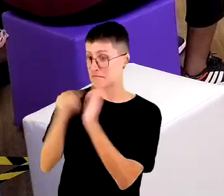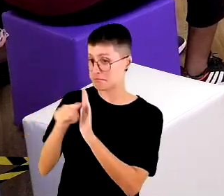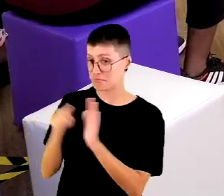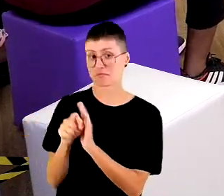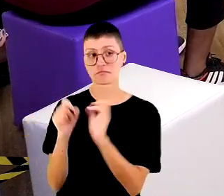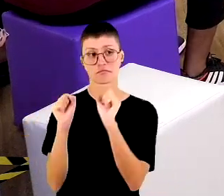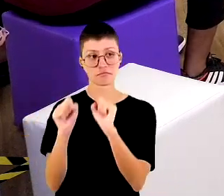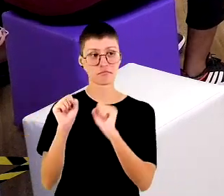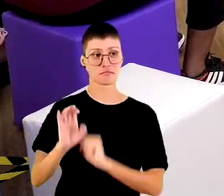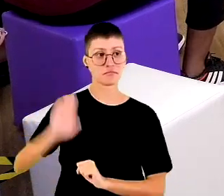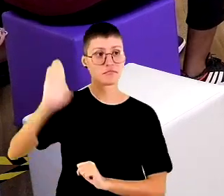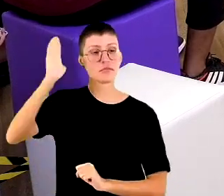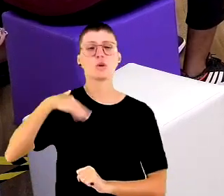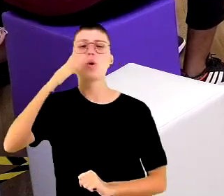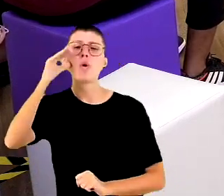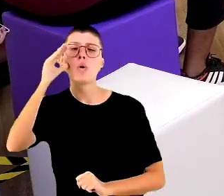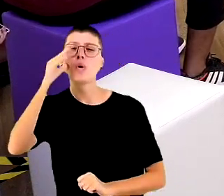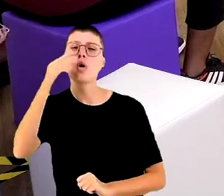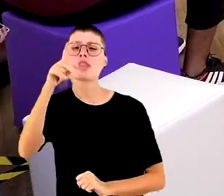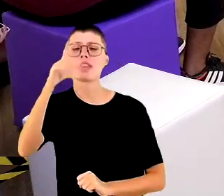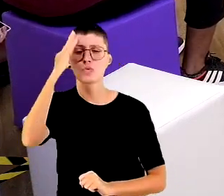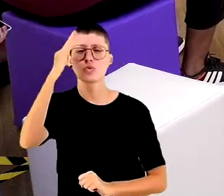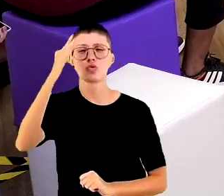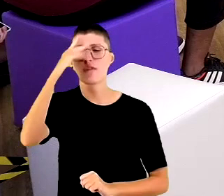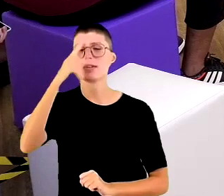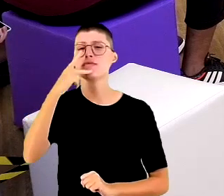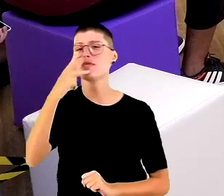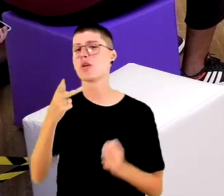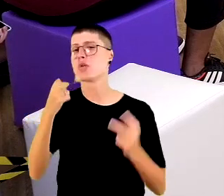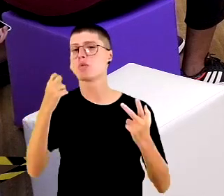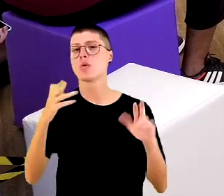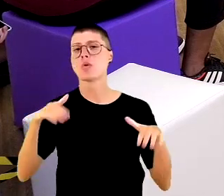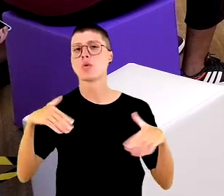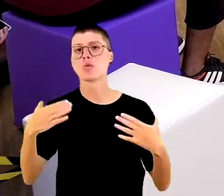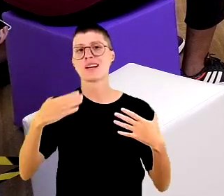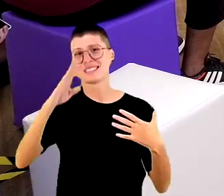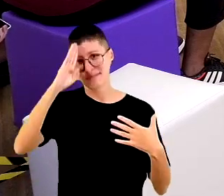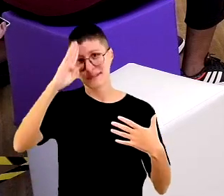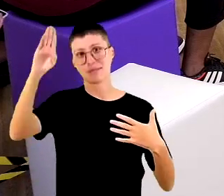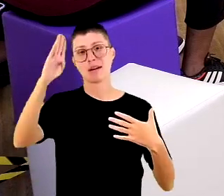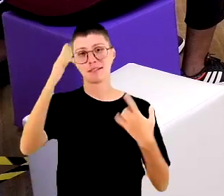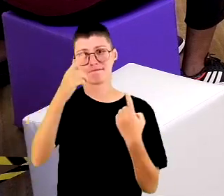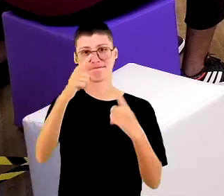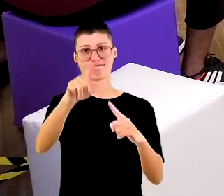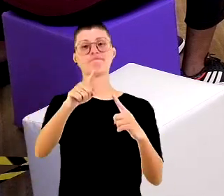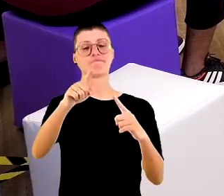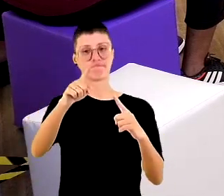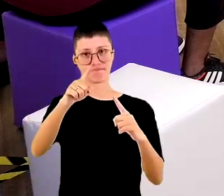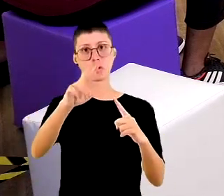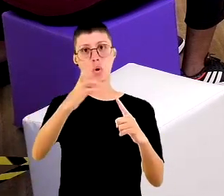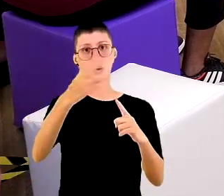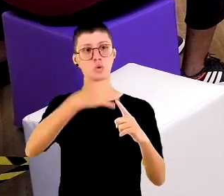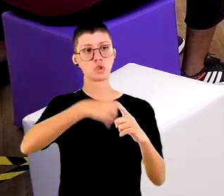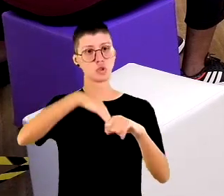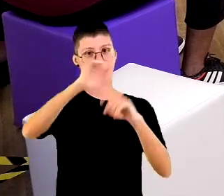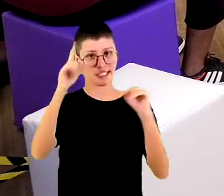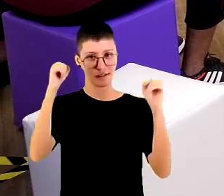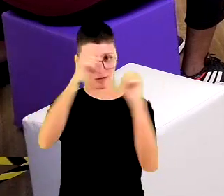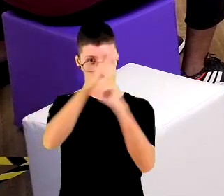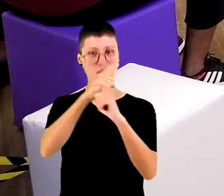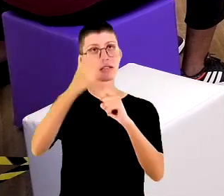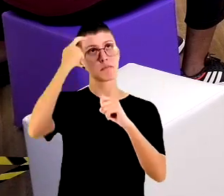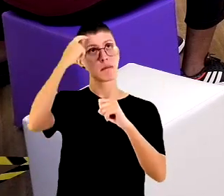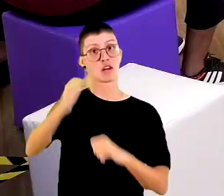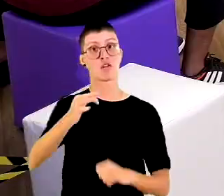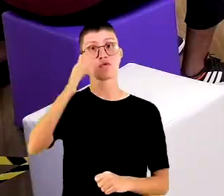queria entender sobre esse sonho que você comentou, né? Quais seriam as principais dificuldades para você atingir ele, né? A gente pensa em um longo prazo, mas realmente, assim, o que você vê que